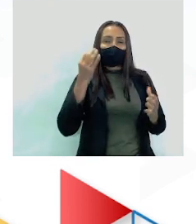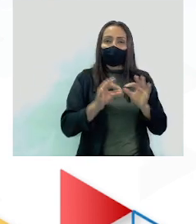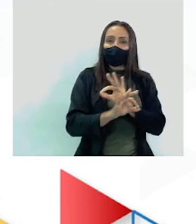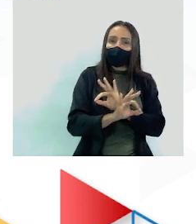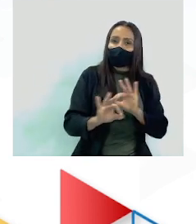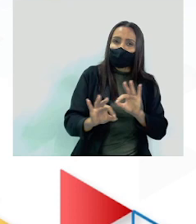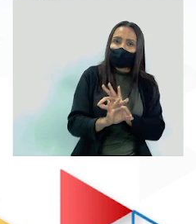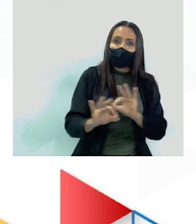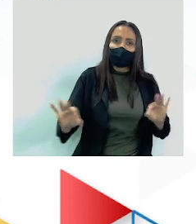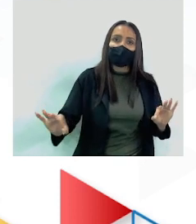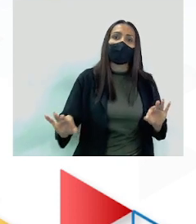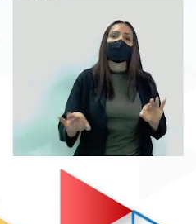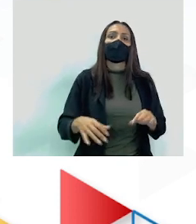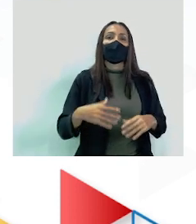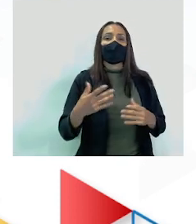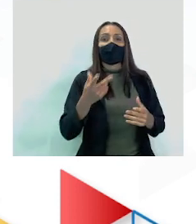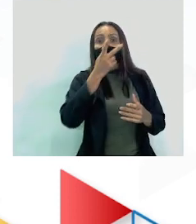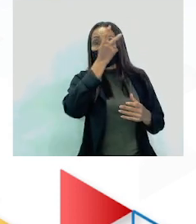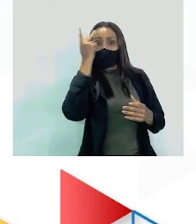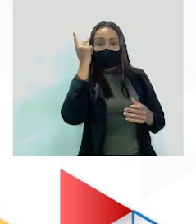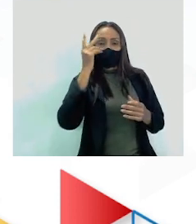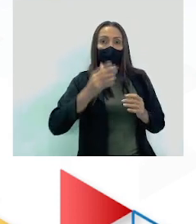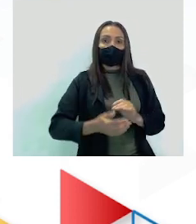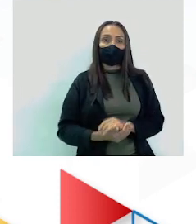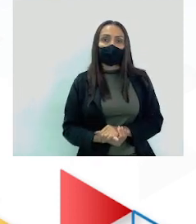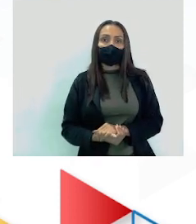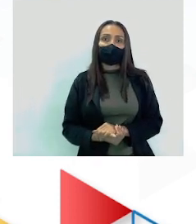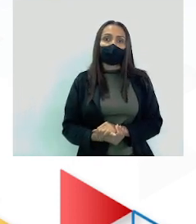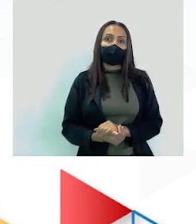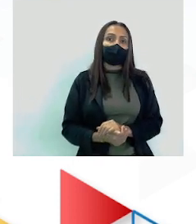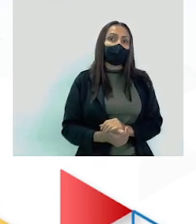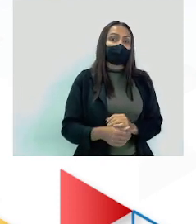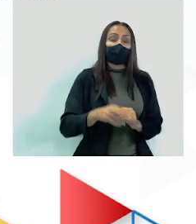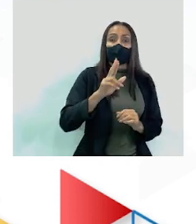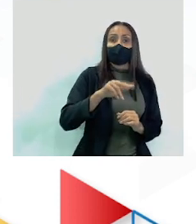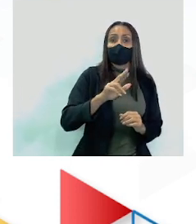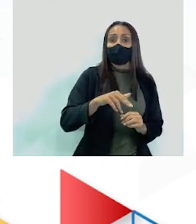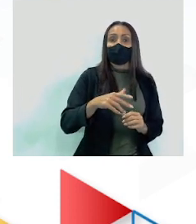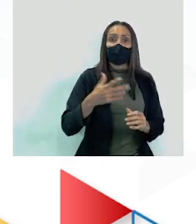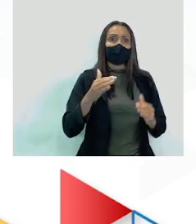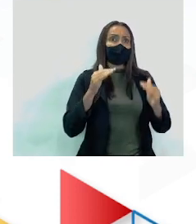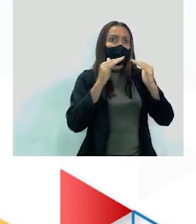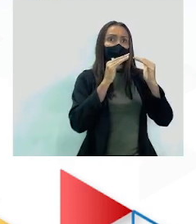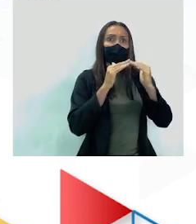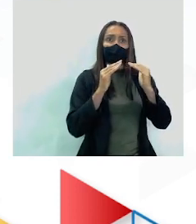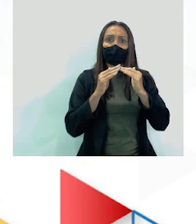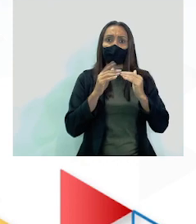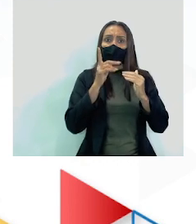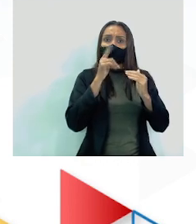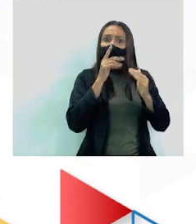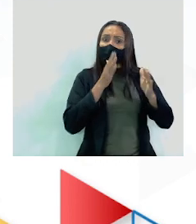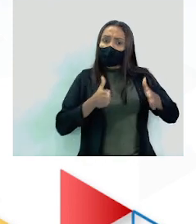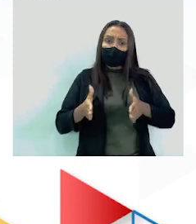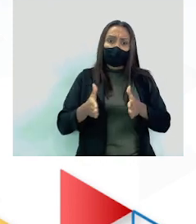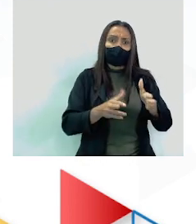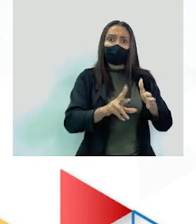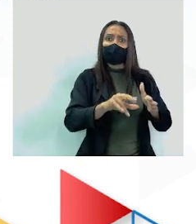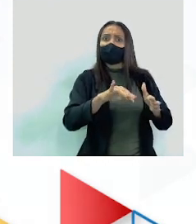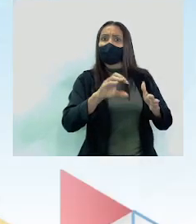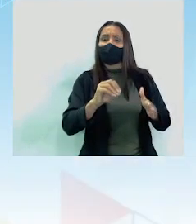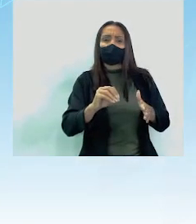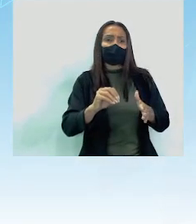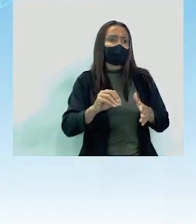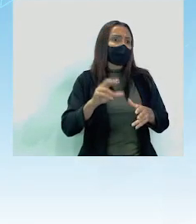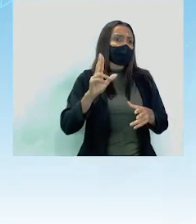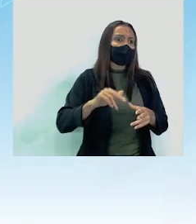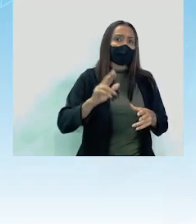e única para os usuários. Tem pessoas, gente, que nunca tiveram contato, por exemplo, com um rio, com um riacho ou com uma cachoeira. Né? Por